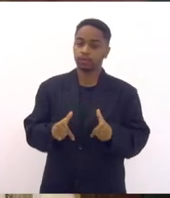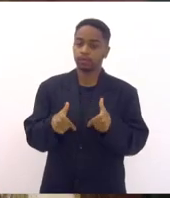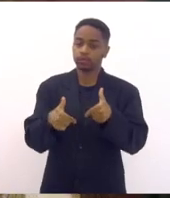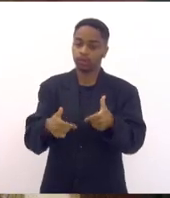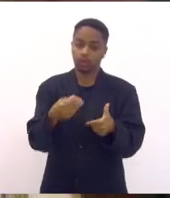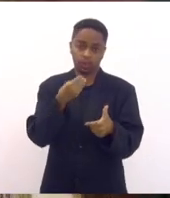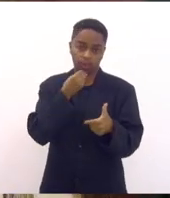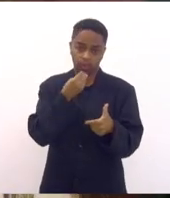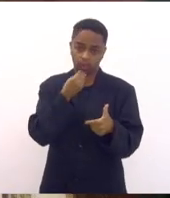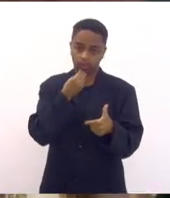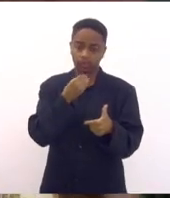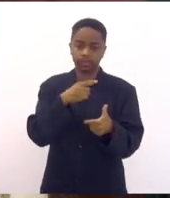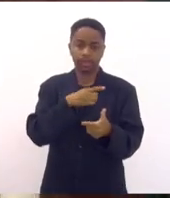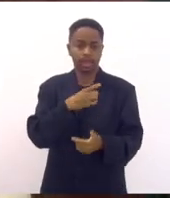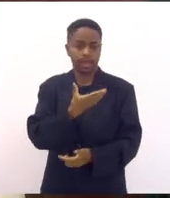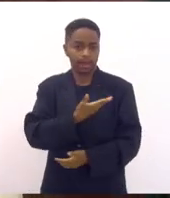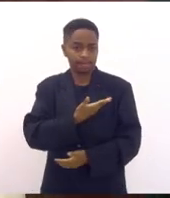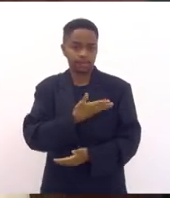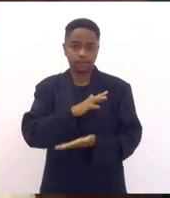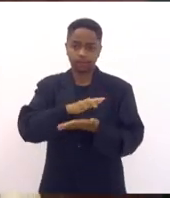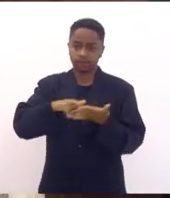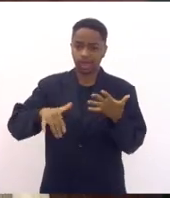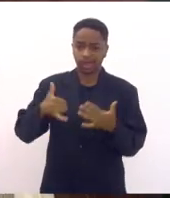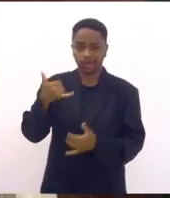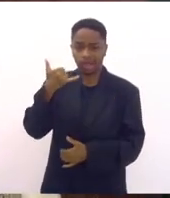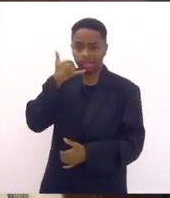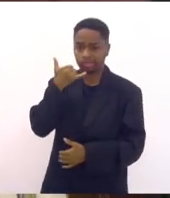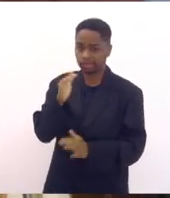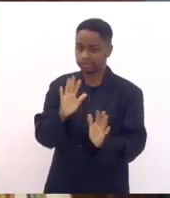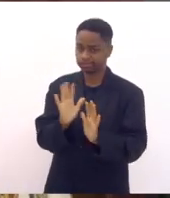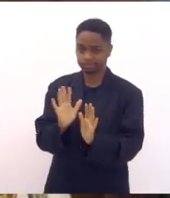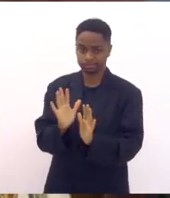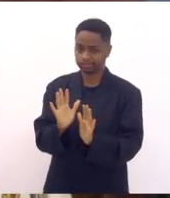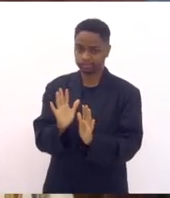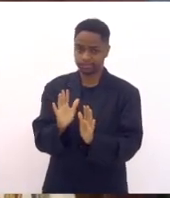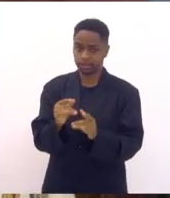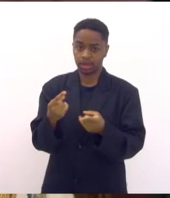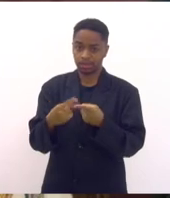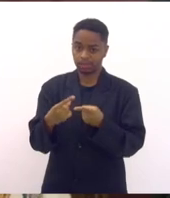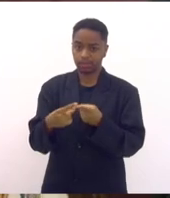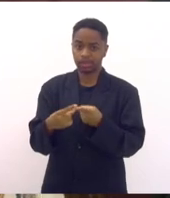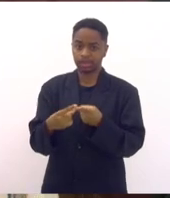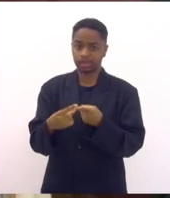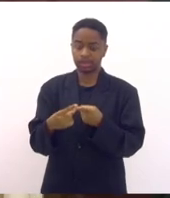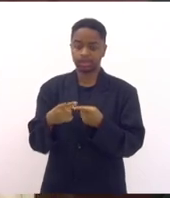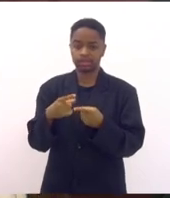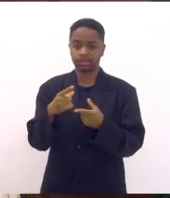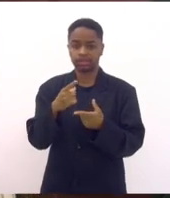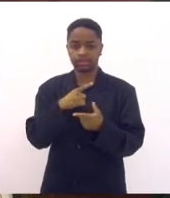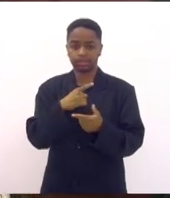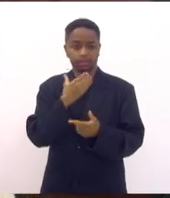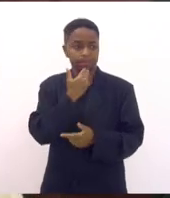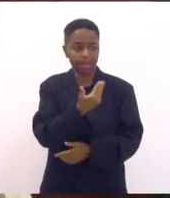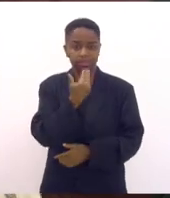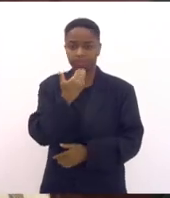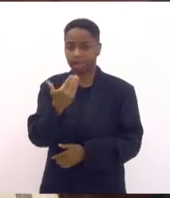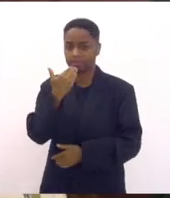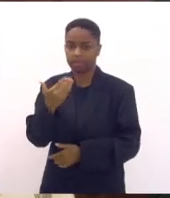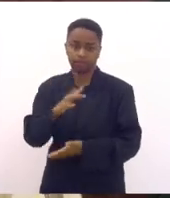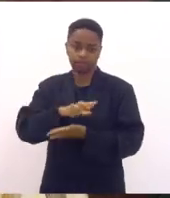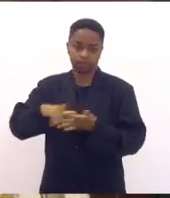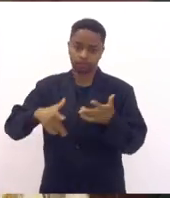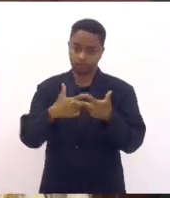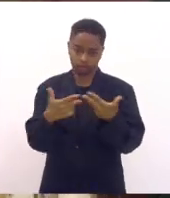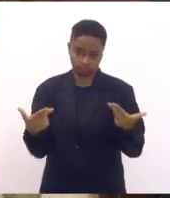óbvio que vários amigos não vão atender a gente mais né porque vai ser pé de feijão pé de arroz pée temos que pedir